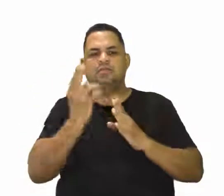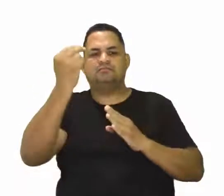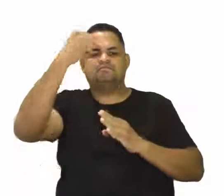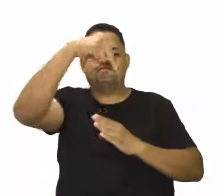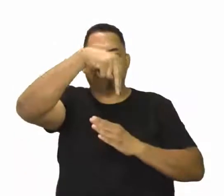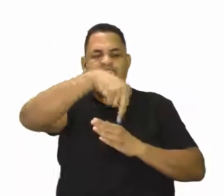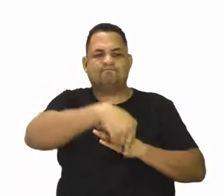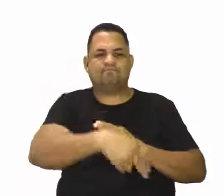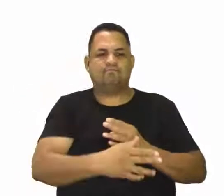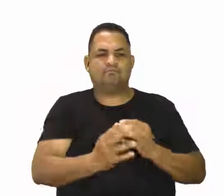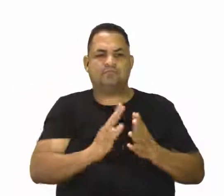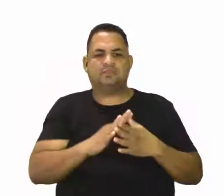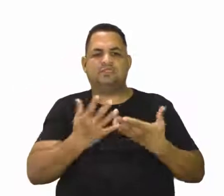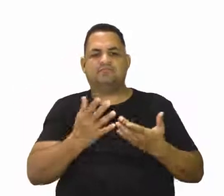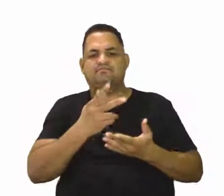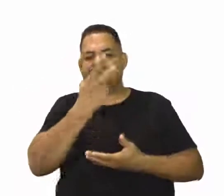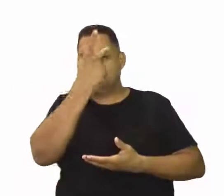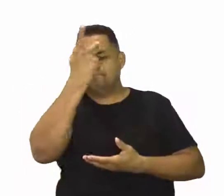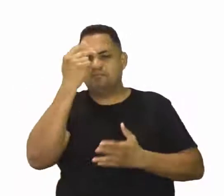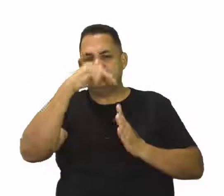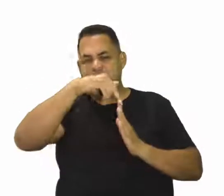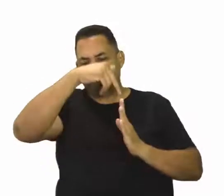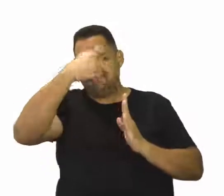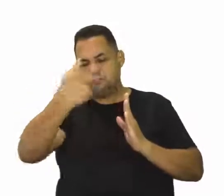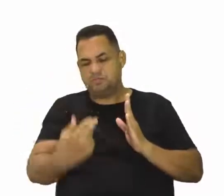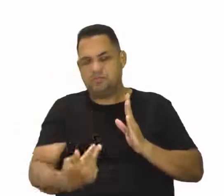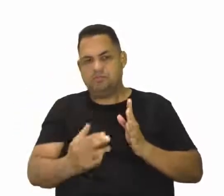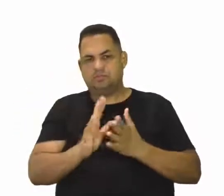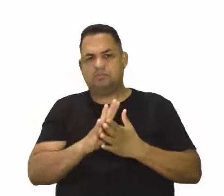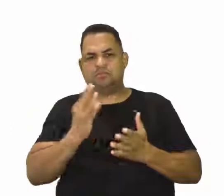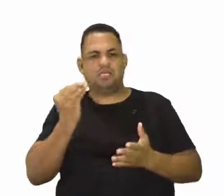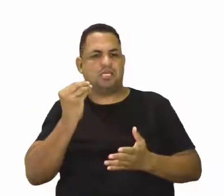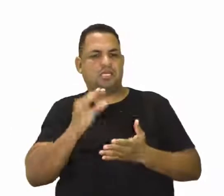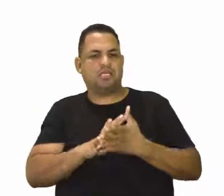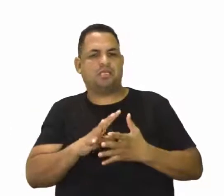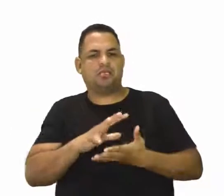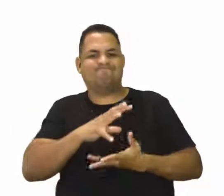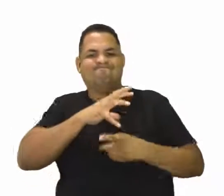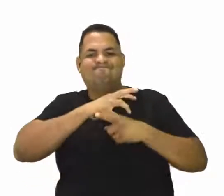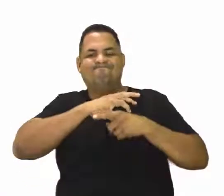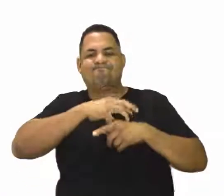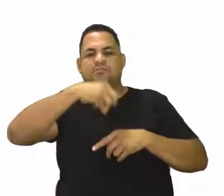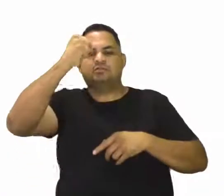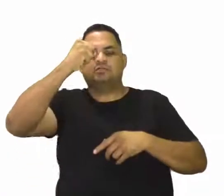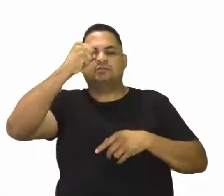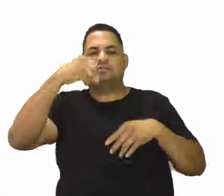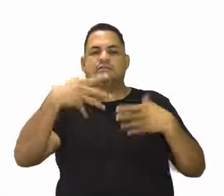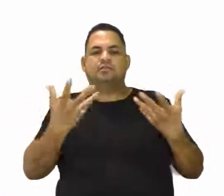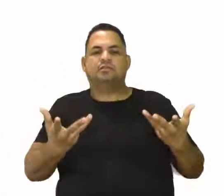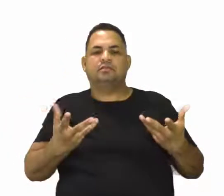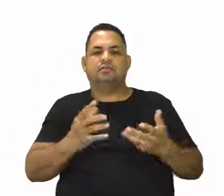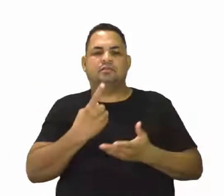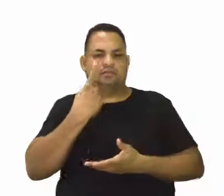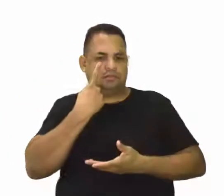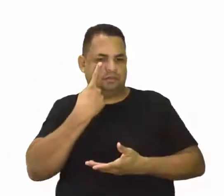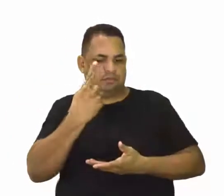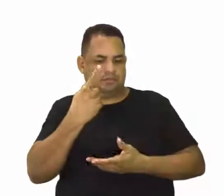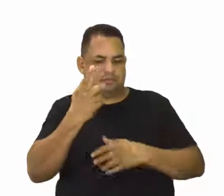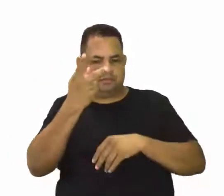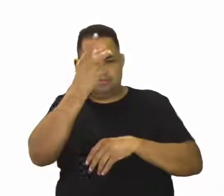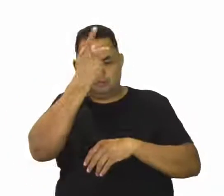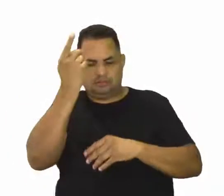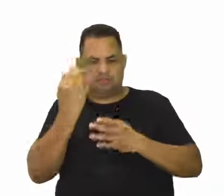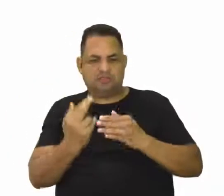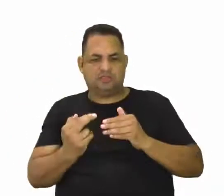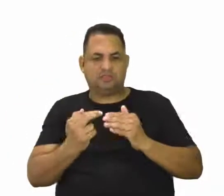muitos acabaram pulando dessa torre na tentativa de salvar muito você minha as pessoas